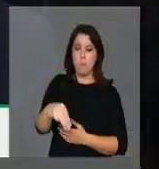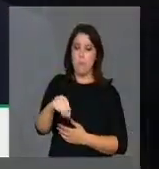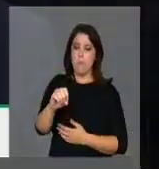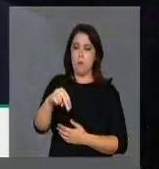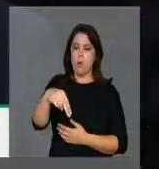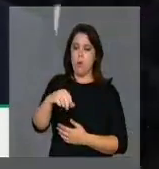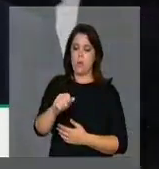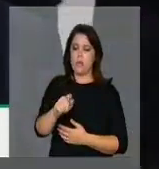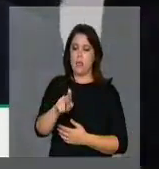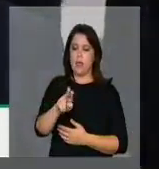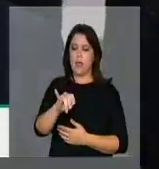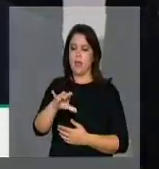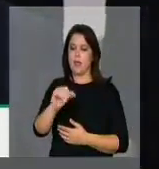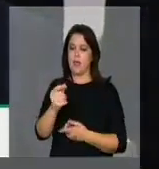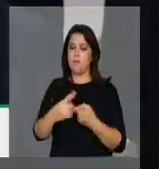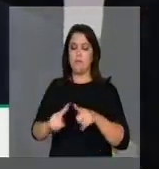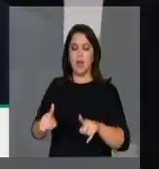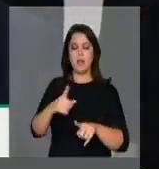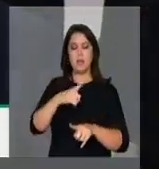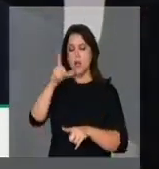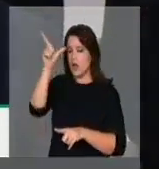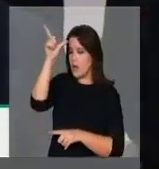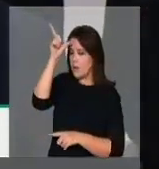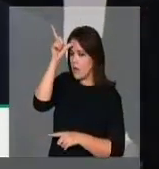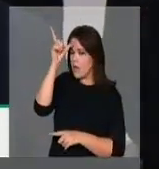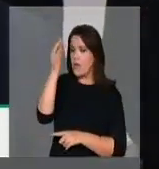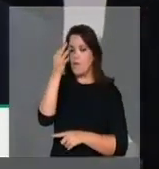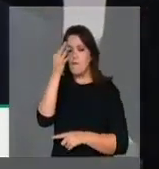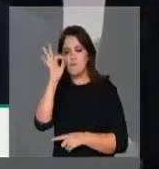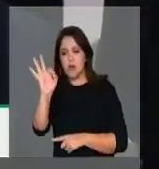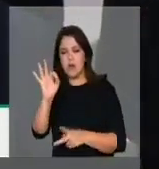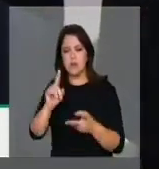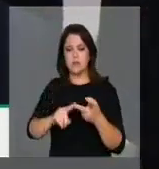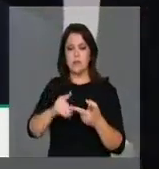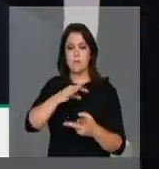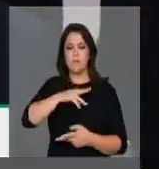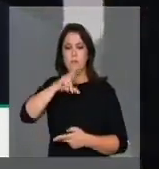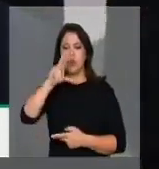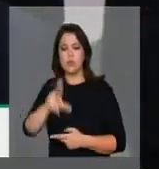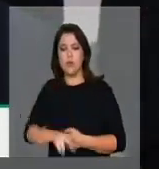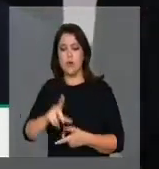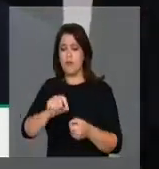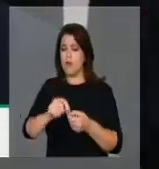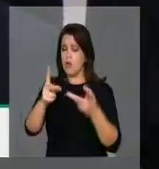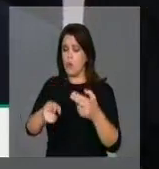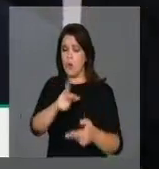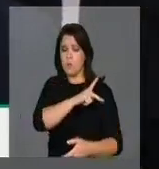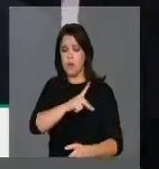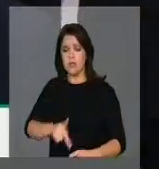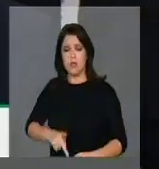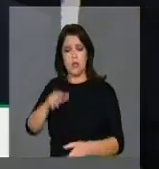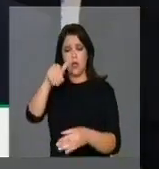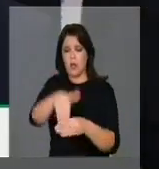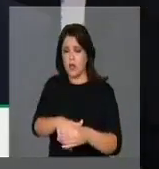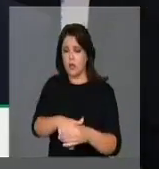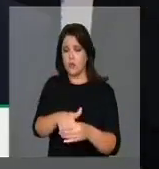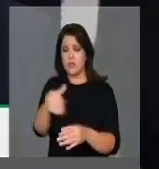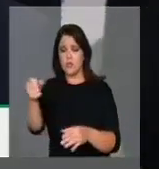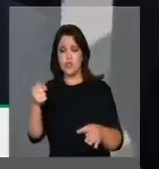Alemanha, a França, Portugal e assim por diante, fazem isso muito bem com a presidência da República eleita.